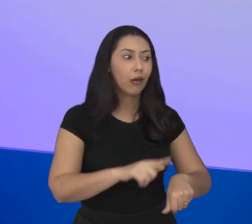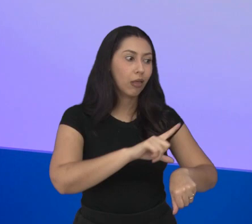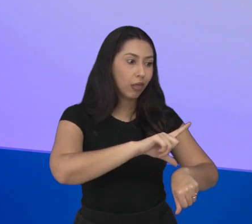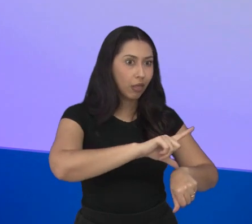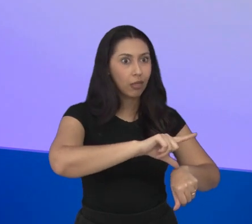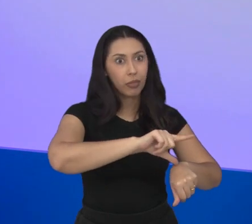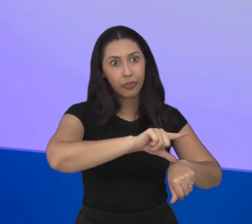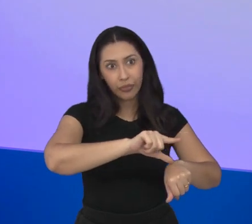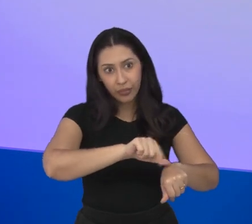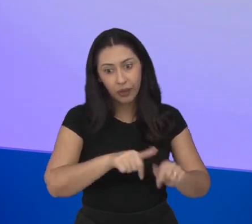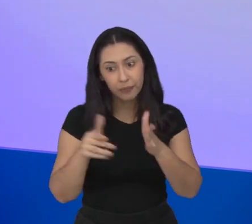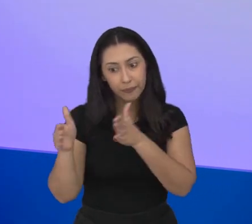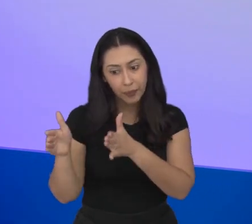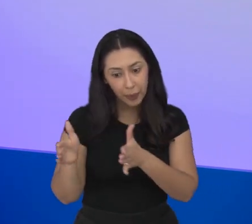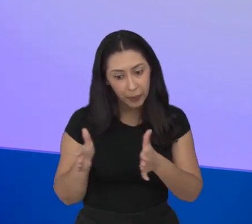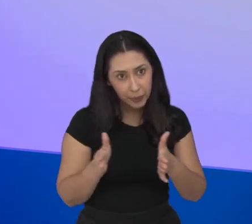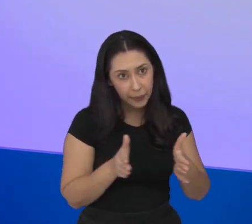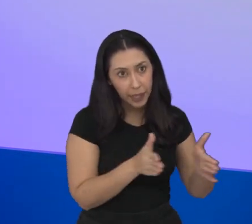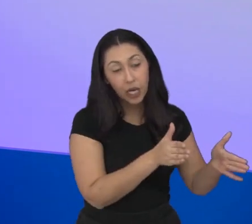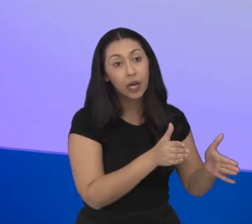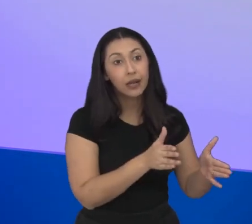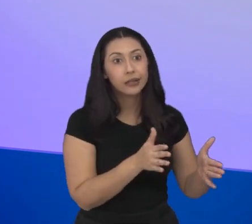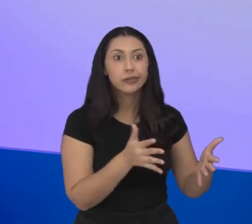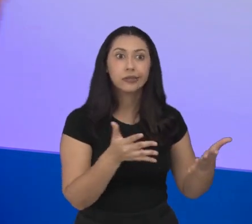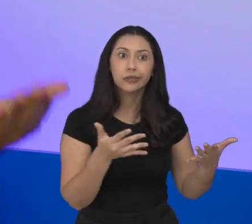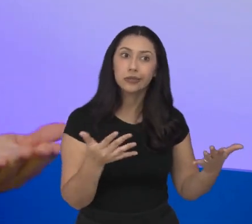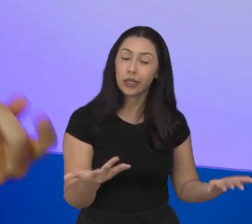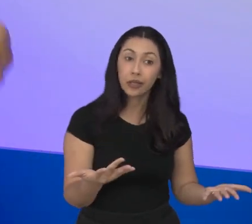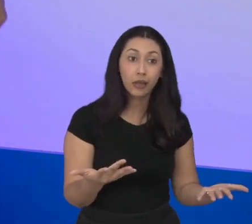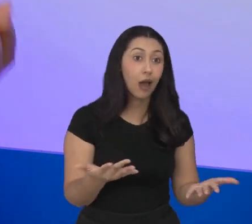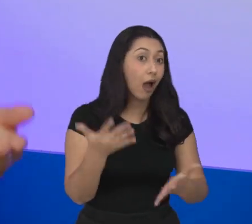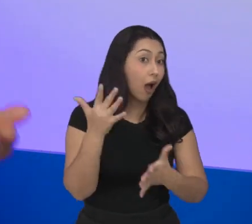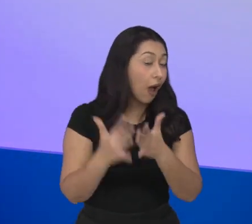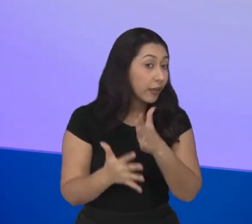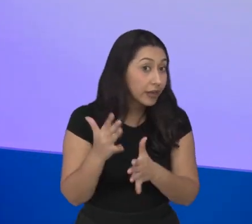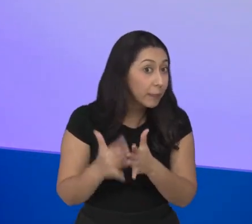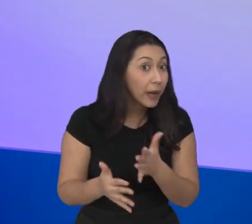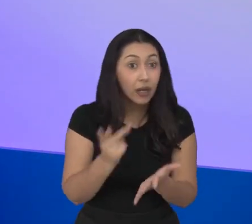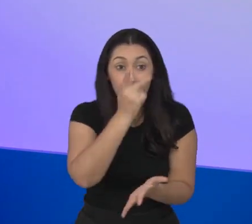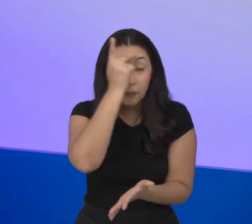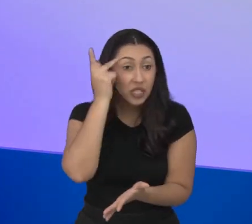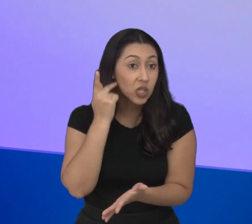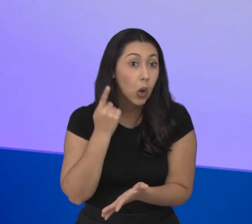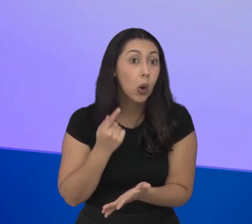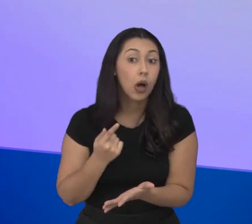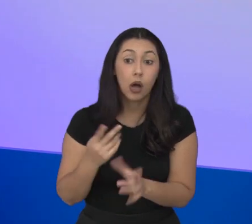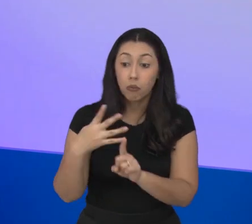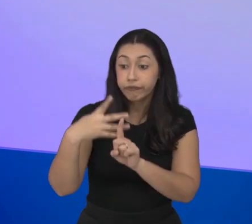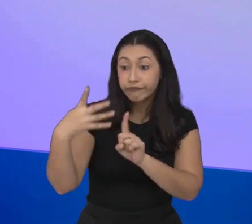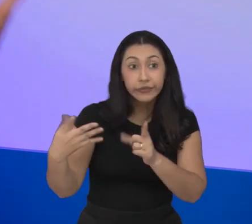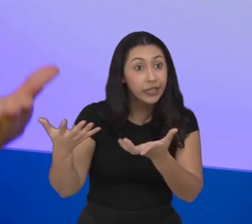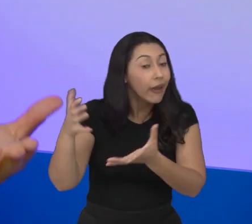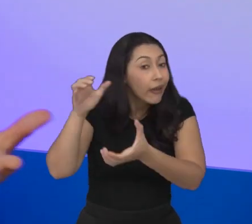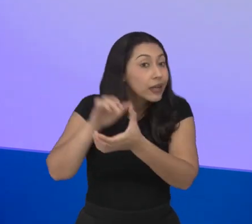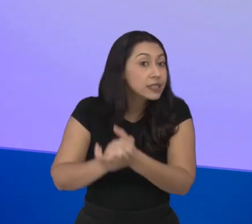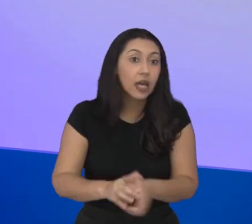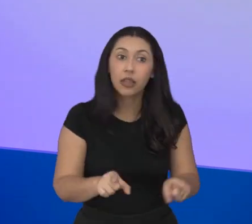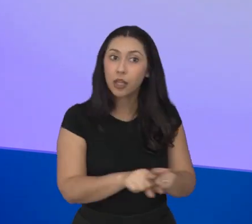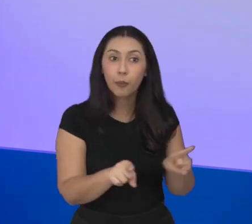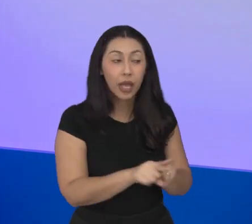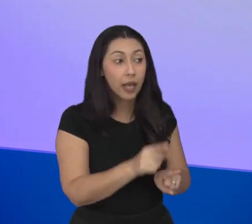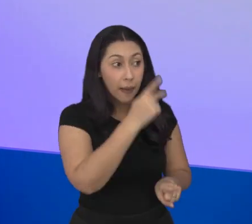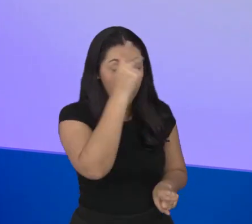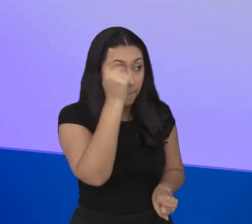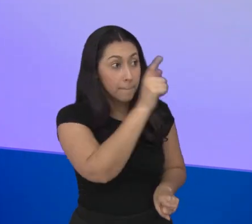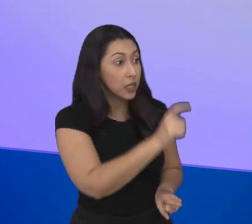o projeto. E ao atrasar o projeto, ele tira benefícios a pessoas do mesmo sexo que querem casar, ele tira benefícios a pessoas que, por